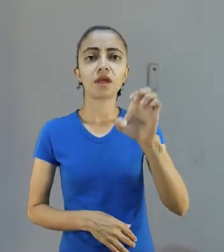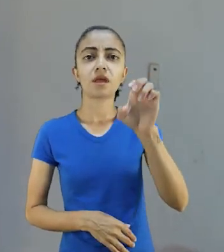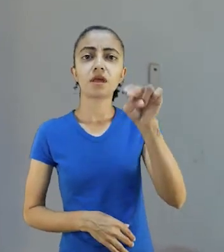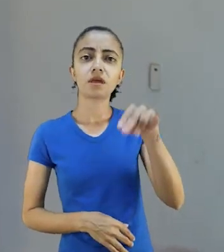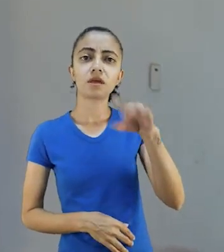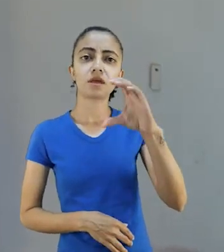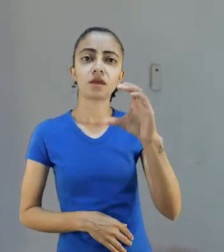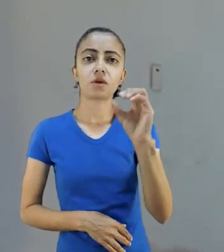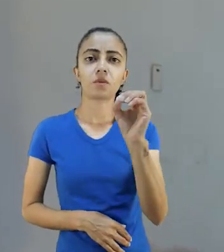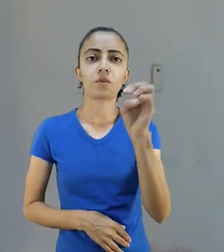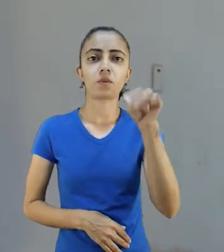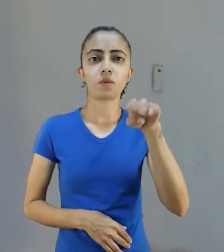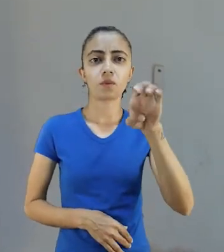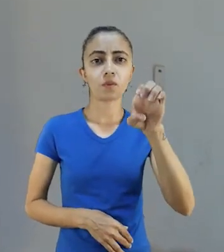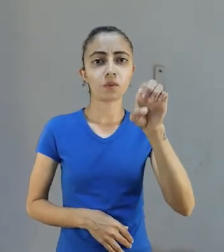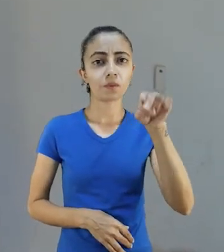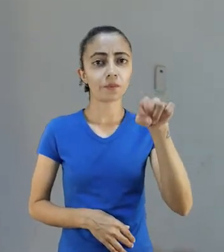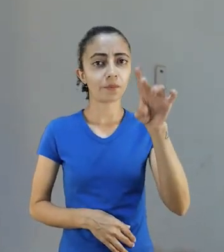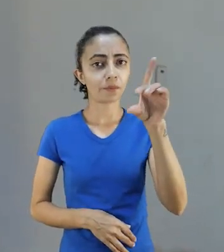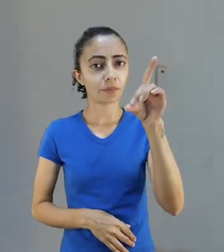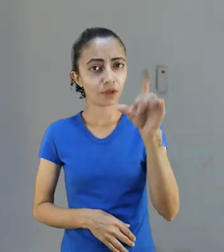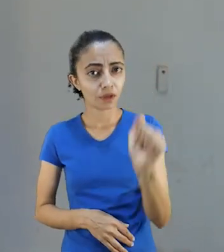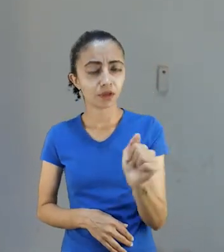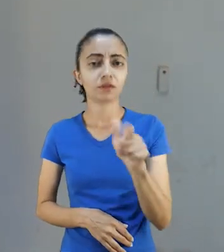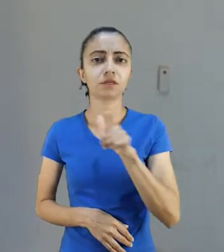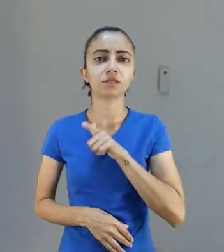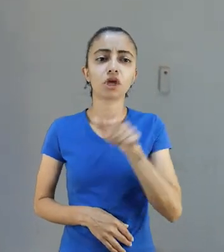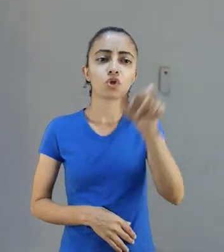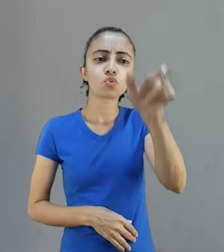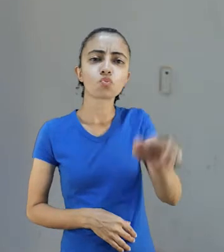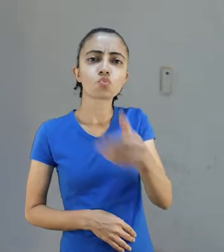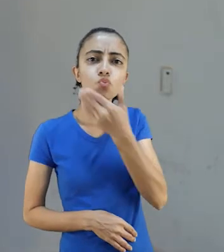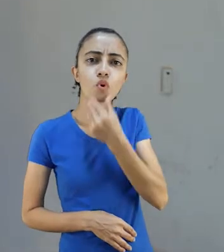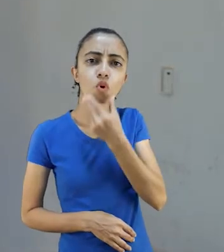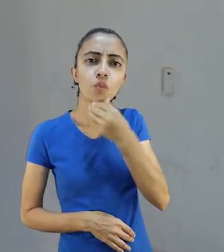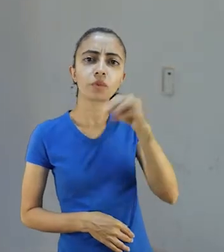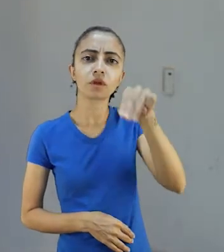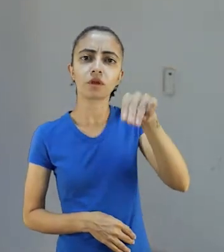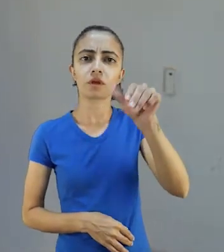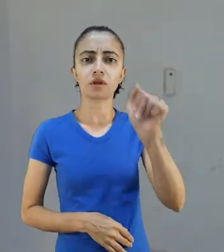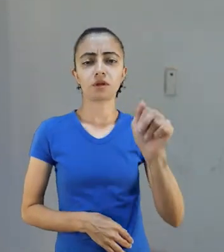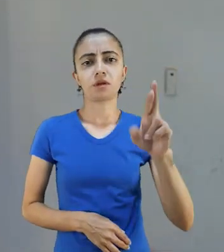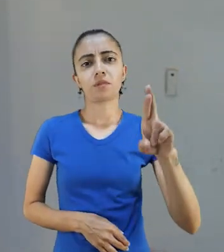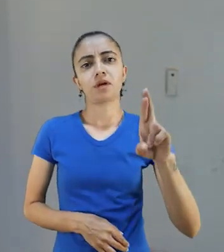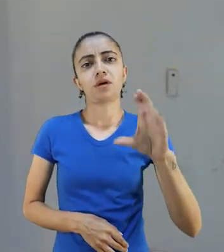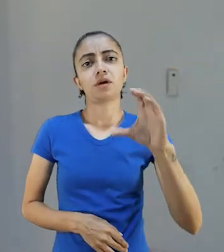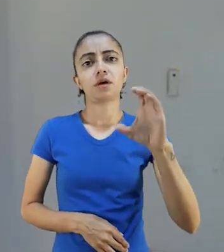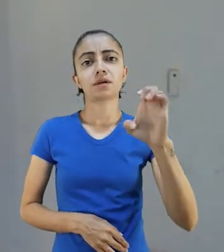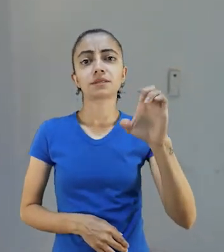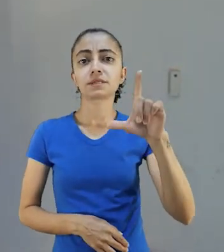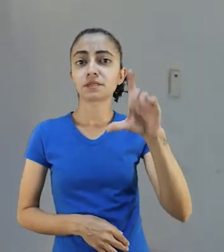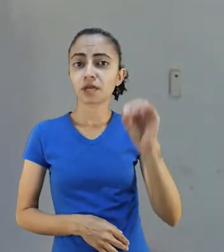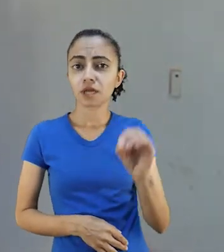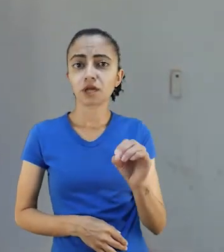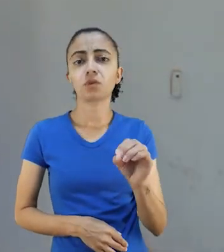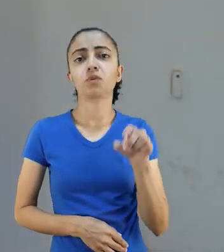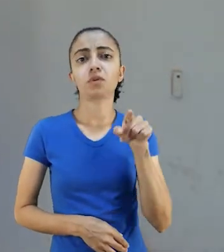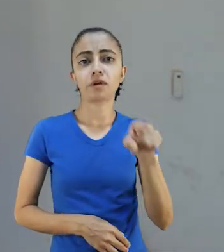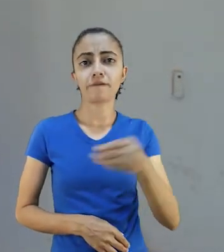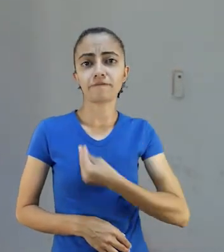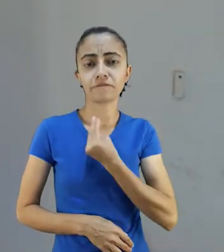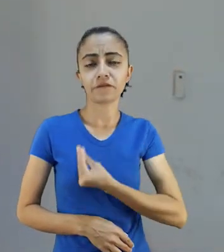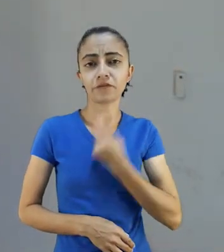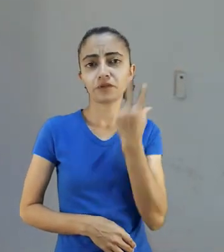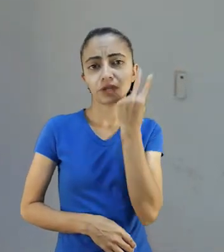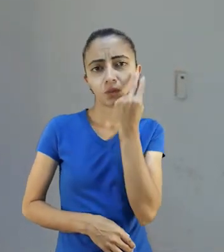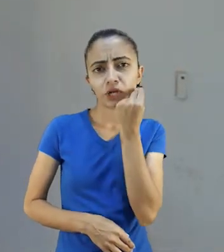tenho o Marcelo, que mora em Taguatinga, que já tem muitos anos, que ele compra